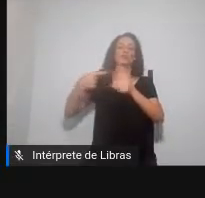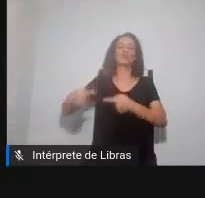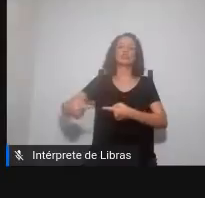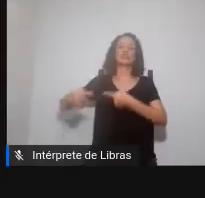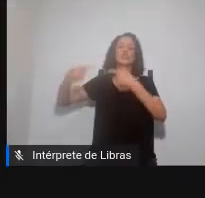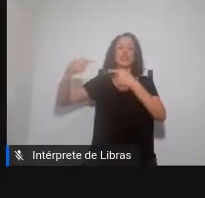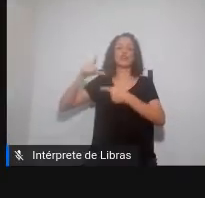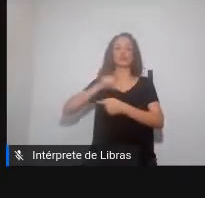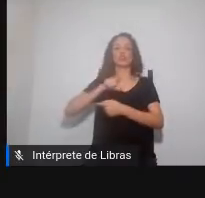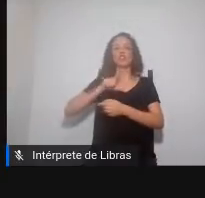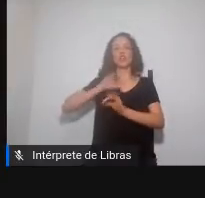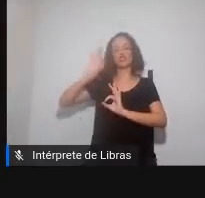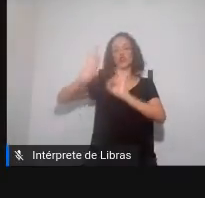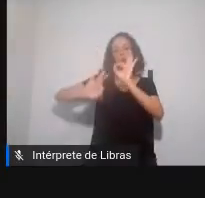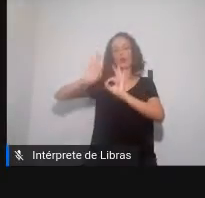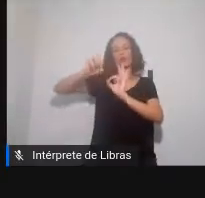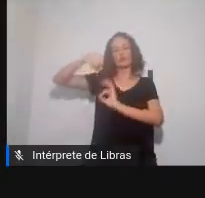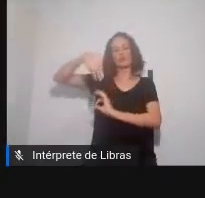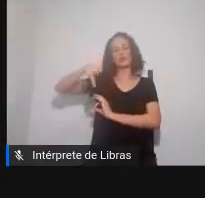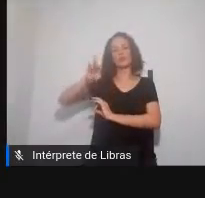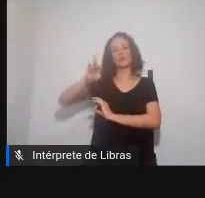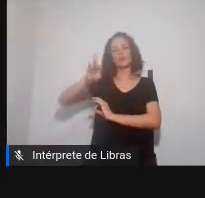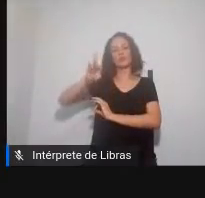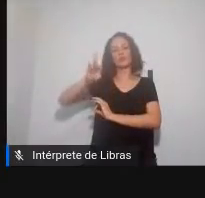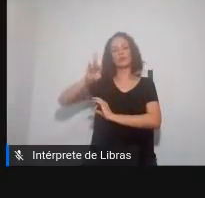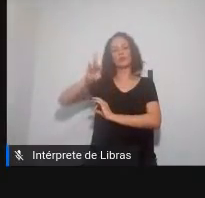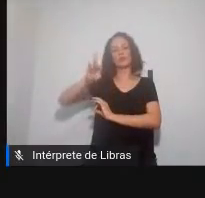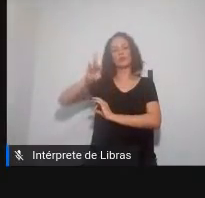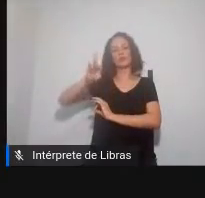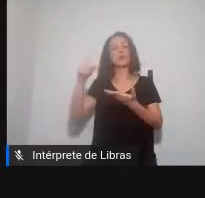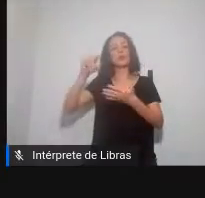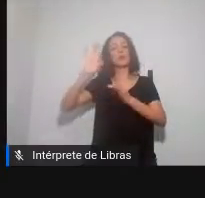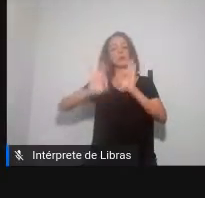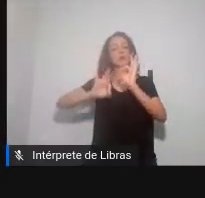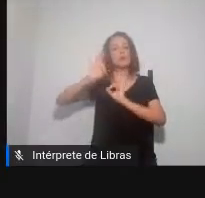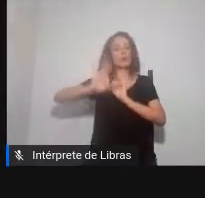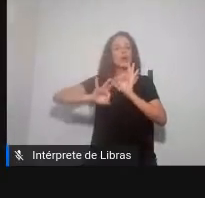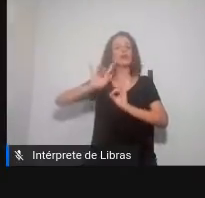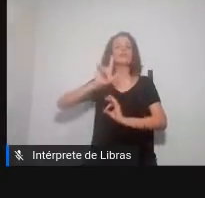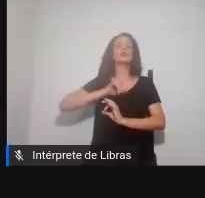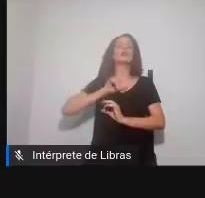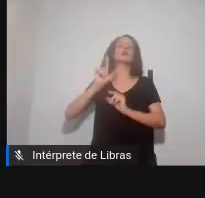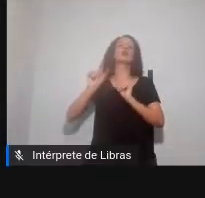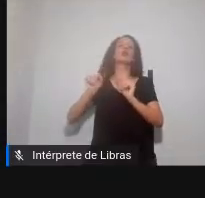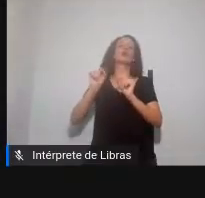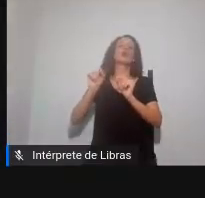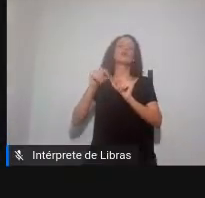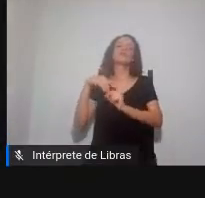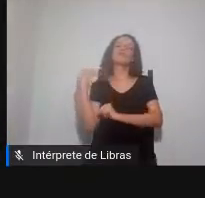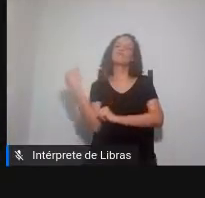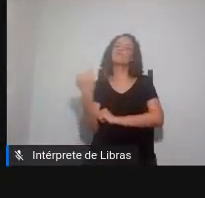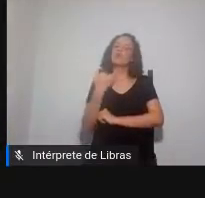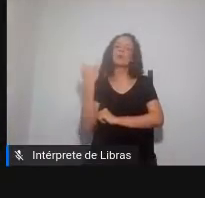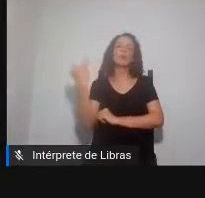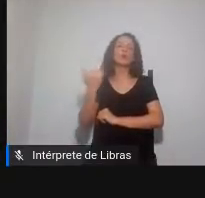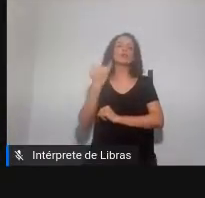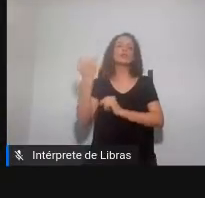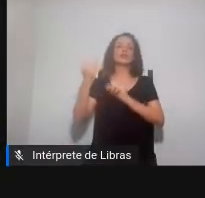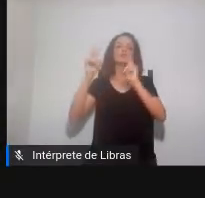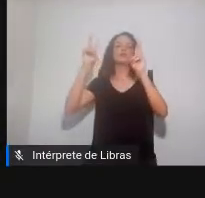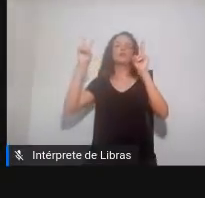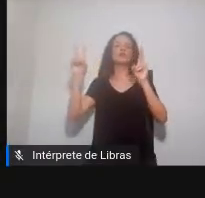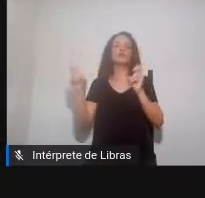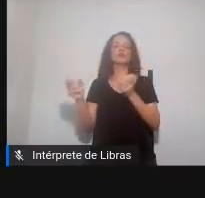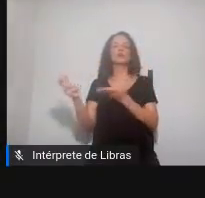mural. Nesse projeto, então, entra aí de forma muito importante a questão da ilustração. Né?